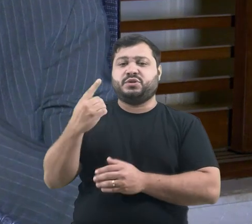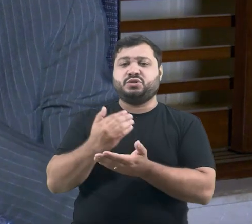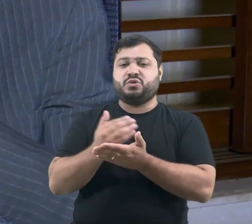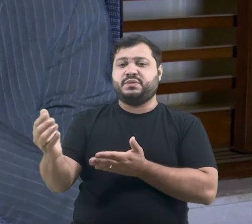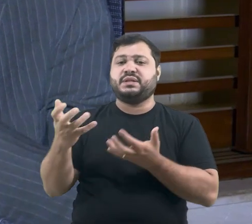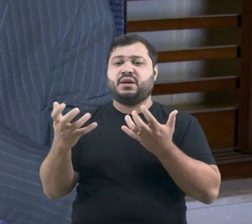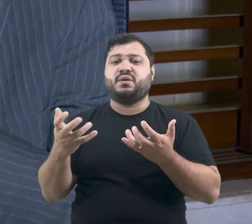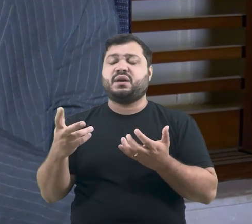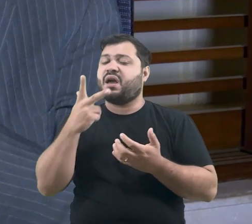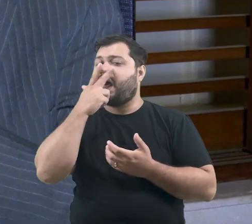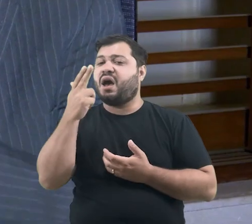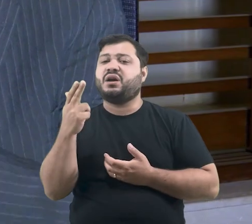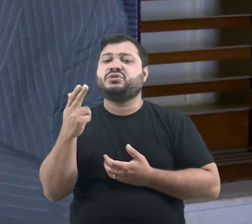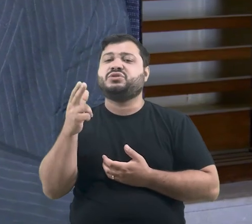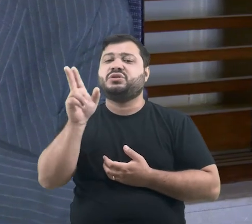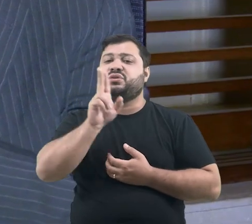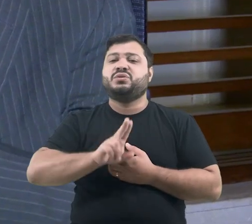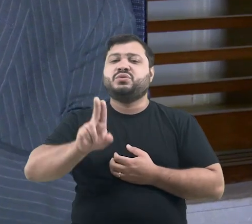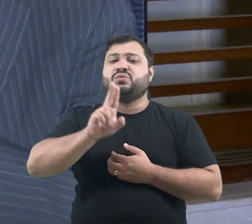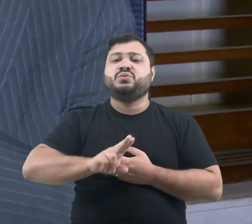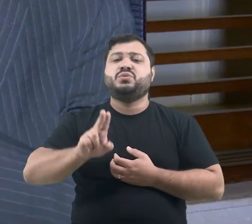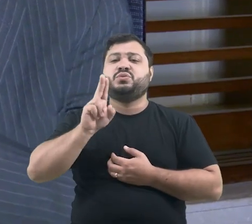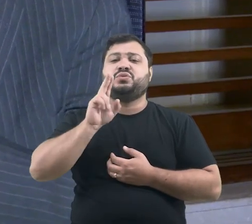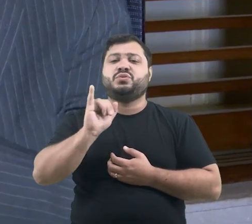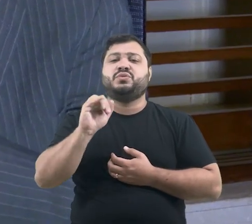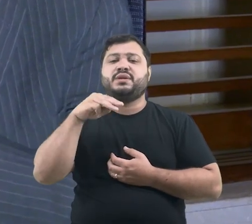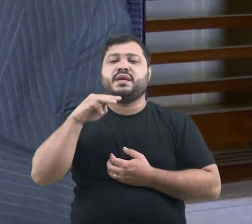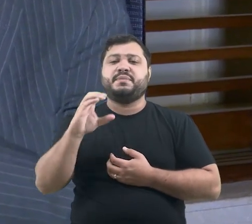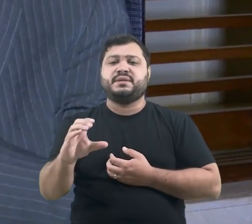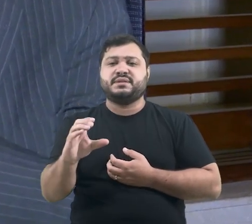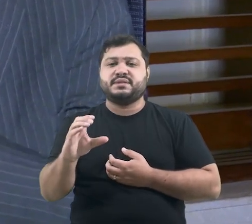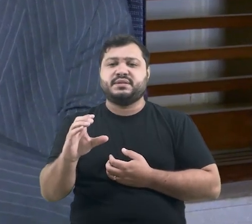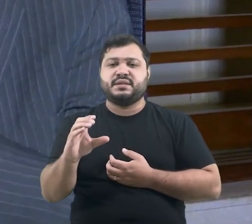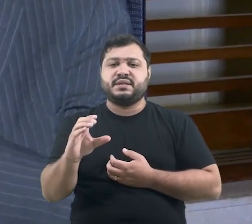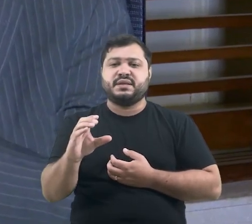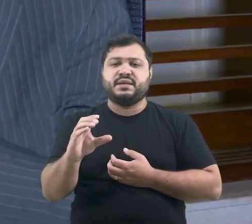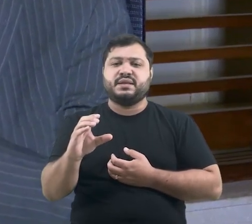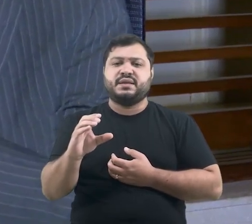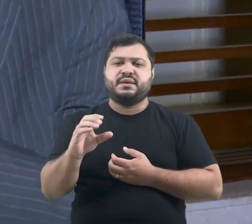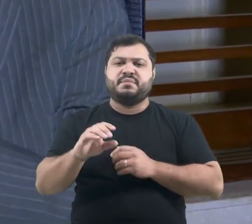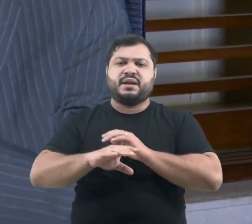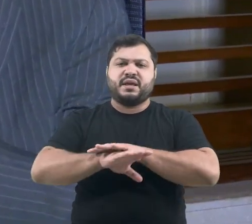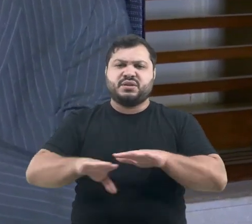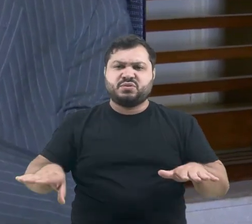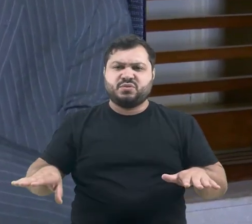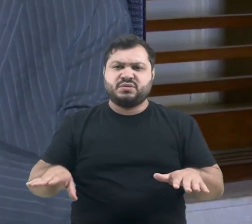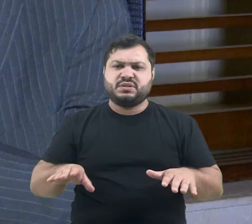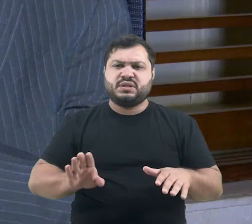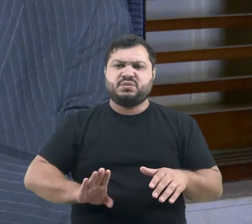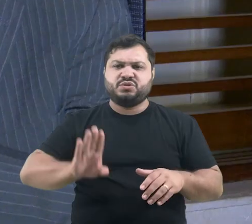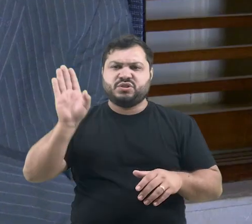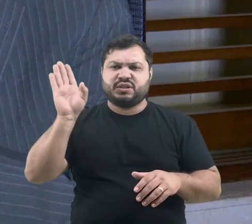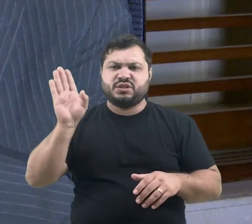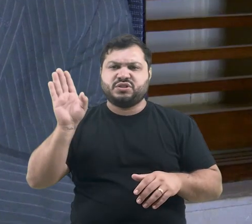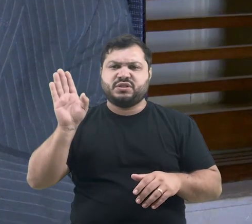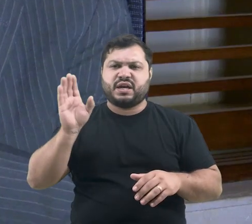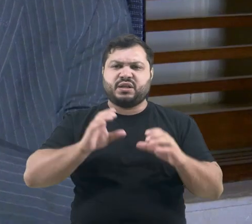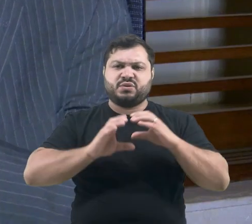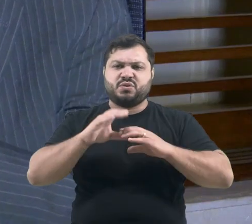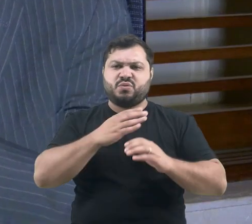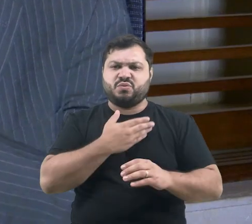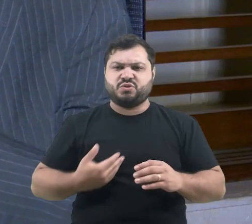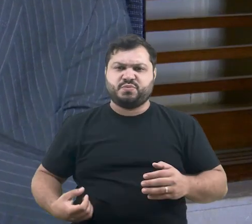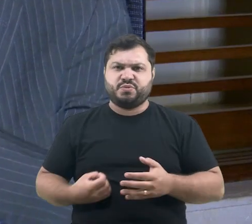Doutor, para a gente começar, o que o senhor acha do uso do índice de massa corporal para a exclusão de candidatos